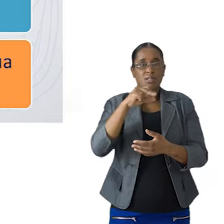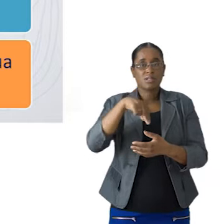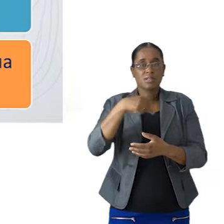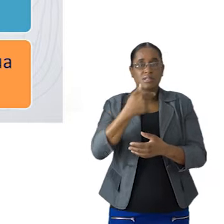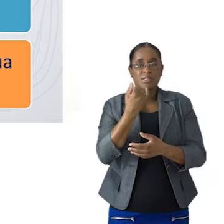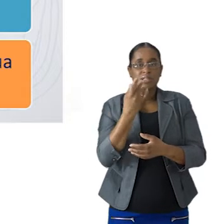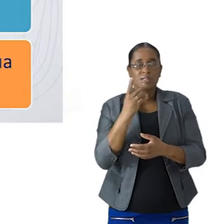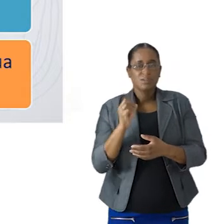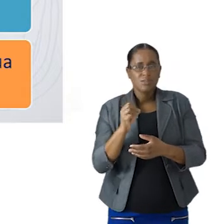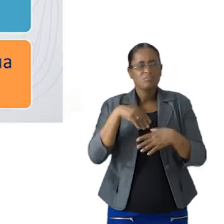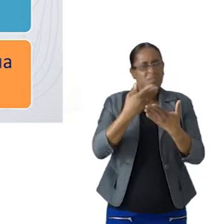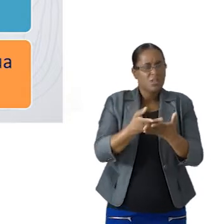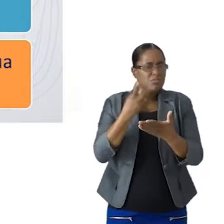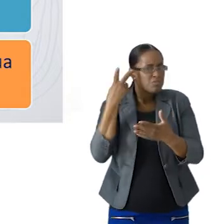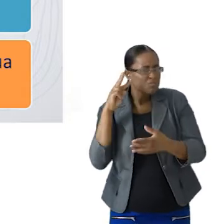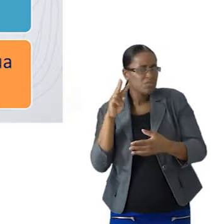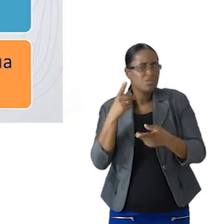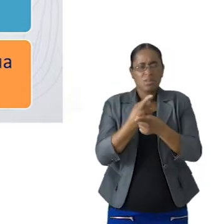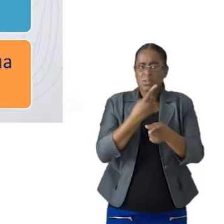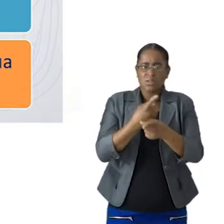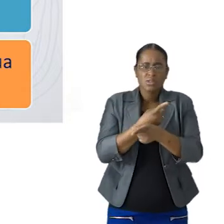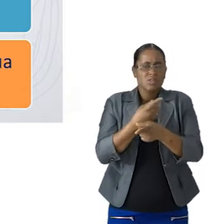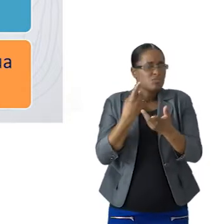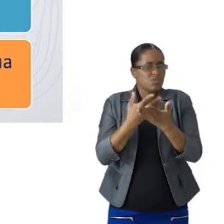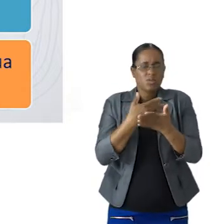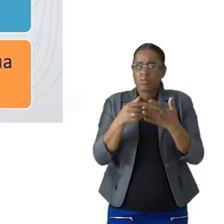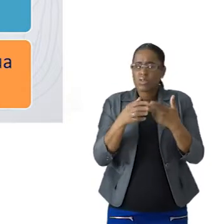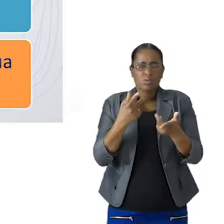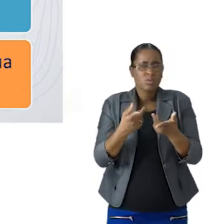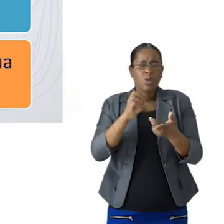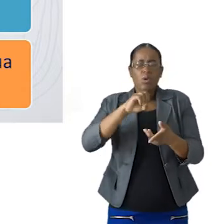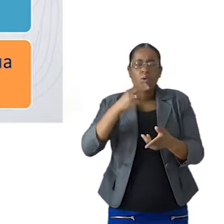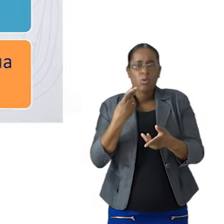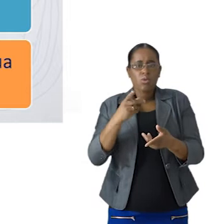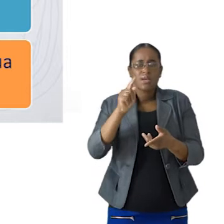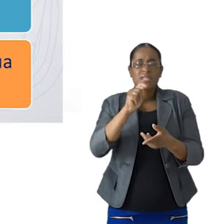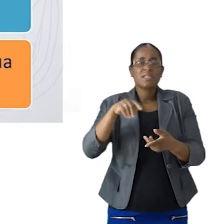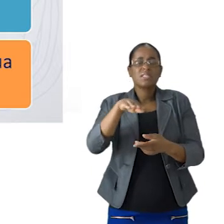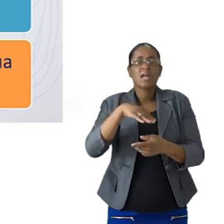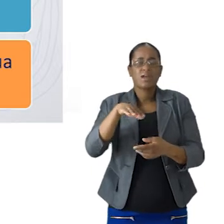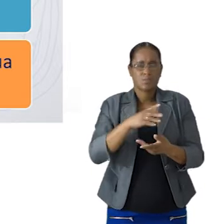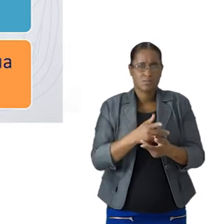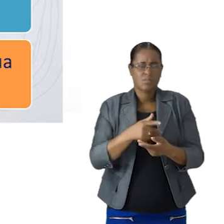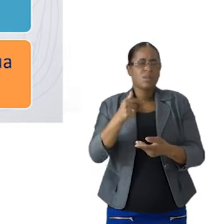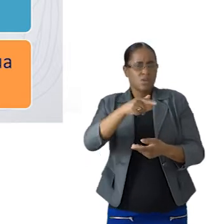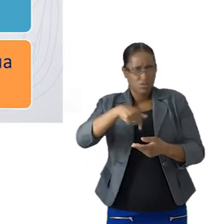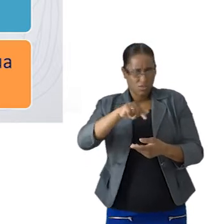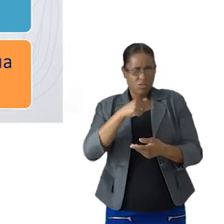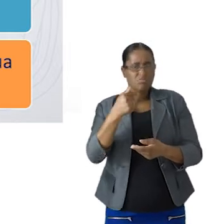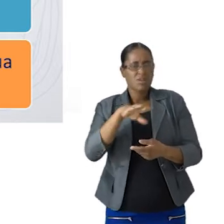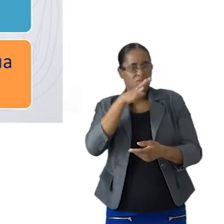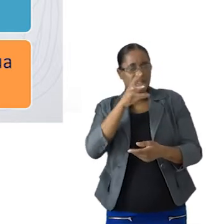qualidade, característica, aspecto ou estado. De que é que estamos a falar? Dos